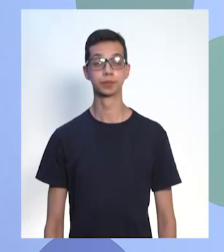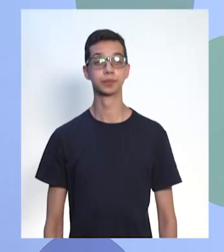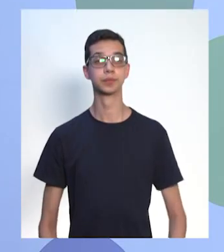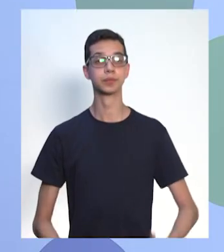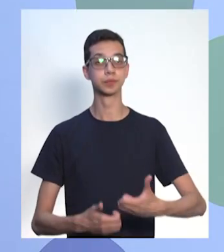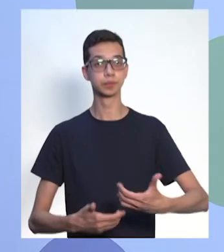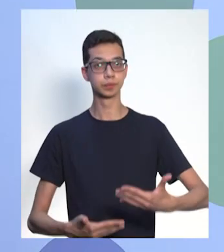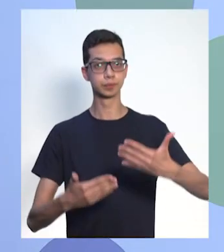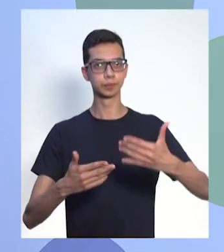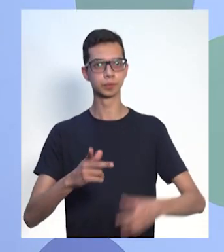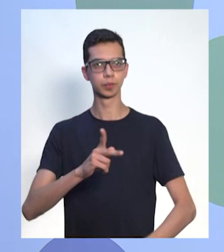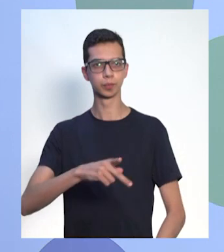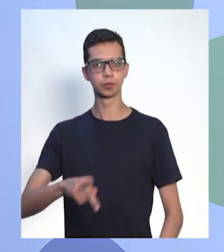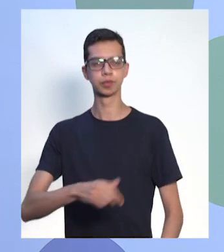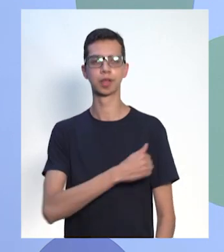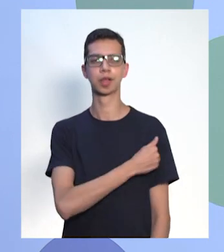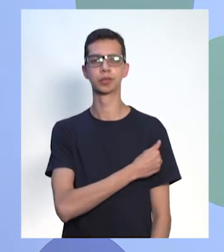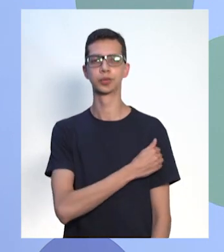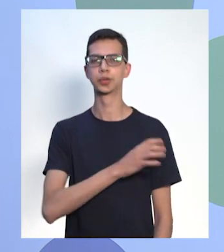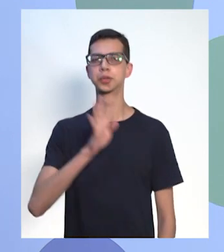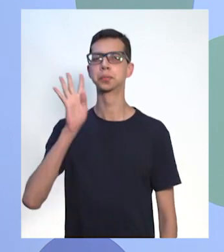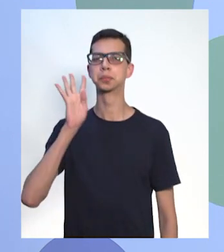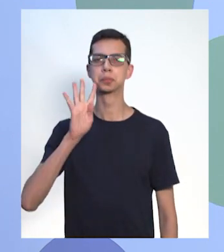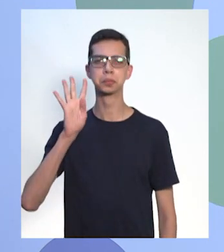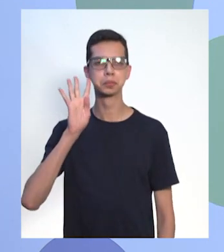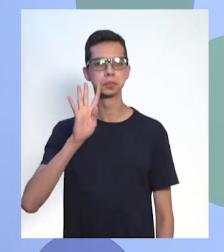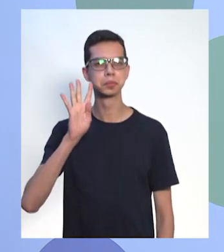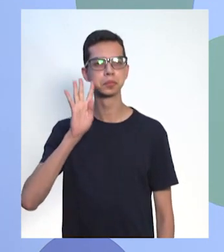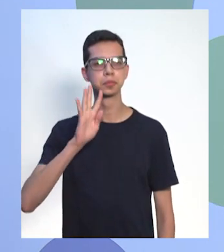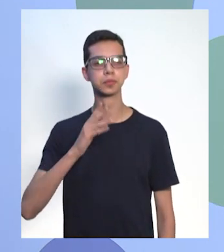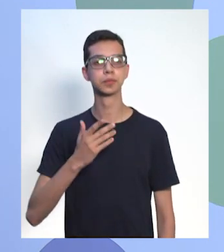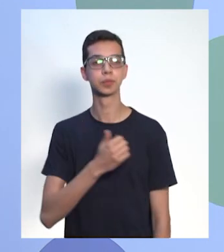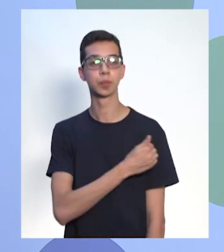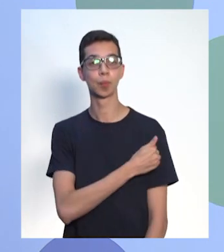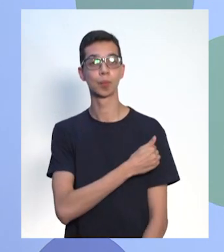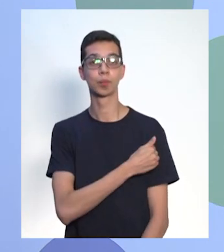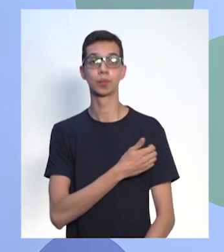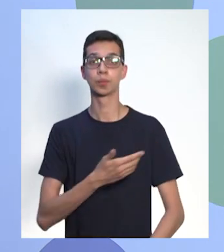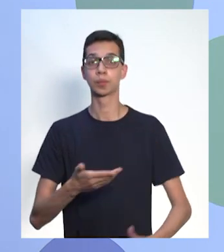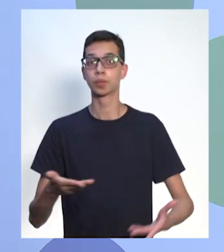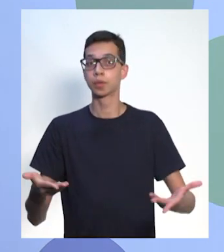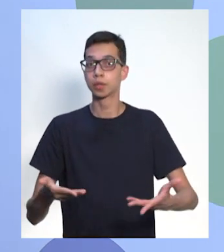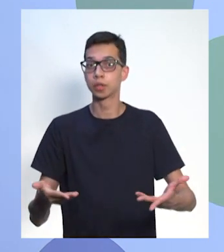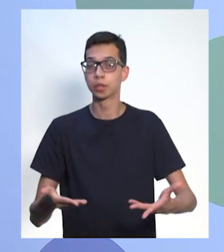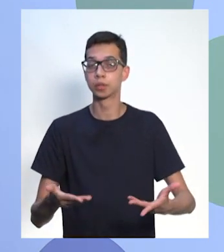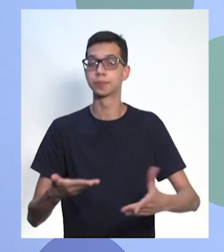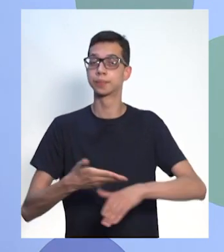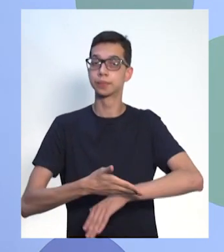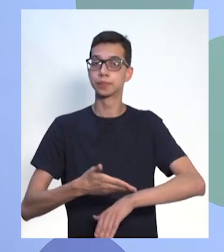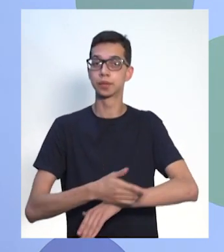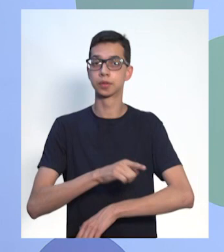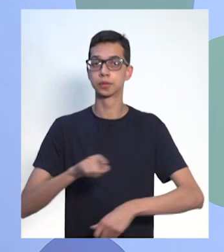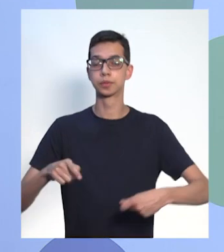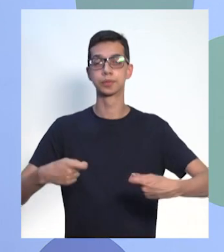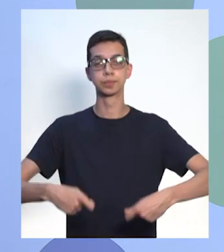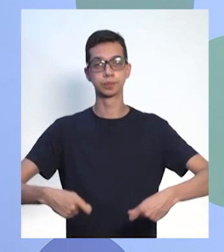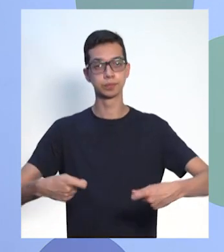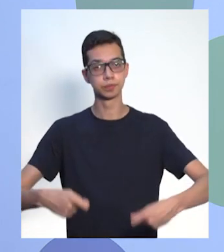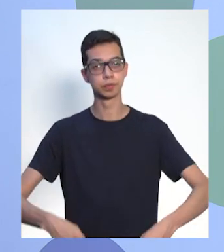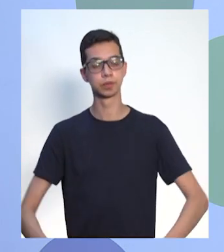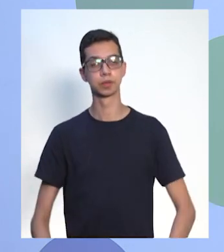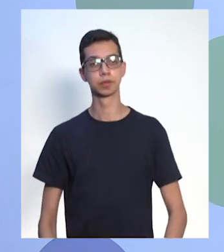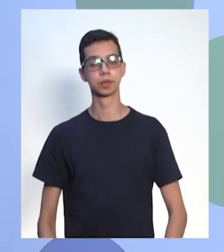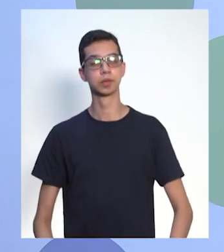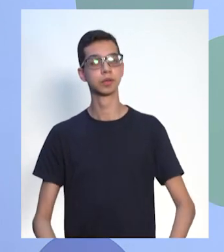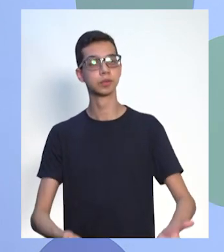interação dos professores, dos alunos, bacana aqui, ó. Vamos, aluno do Linhos Clube, Centro Bairro aí, vamos participar, o pessoal aí. Vamos